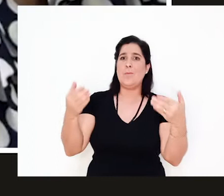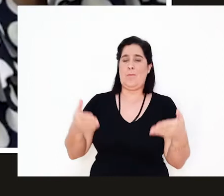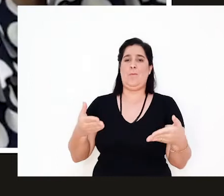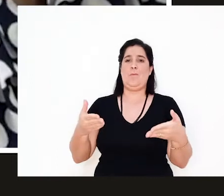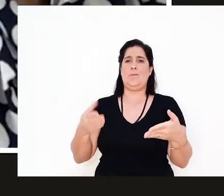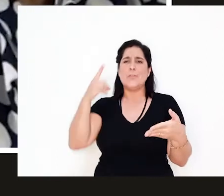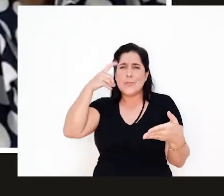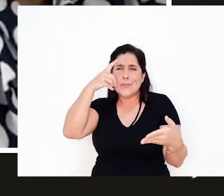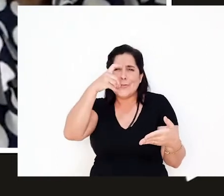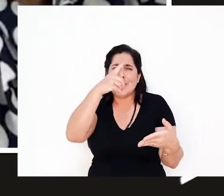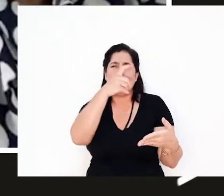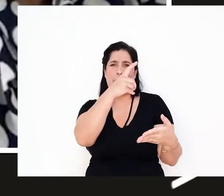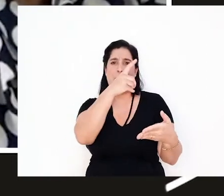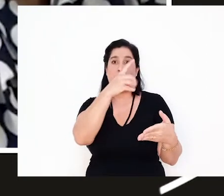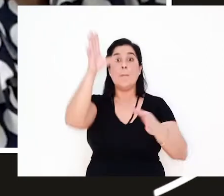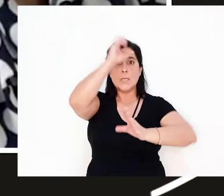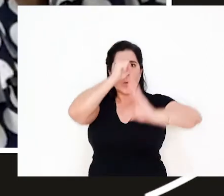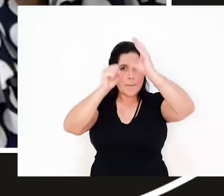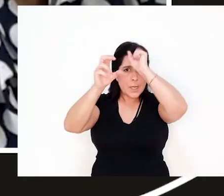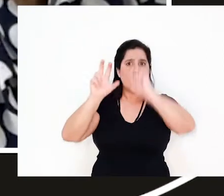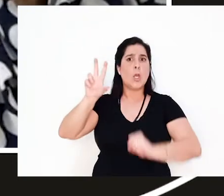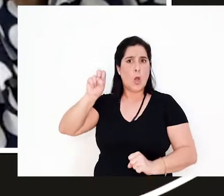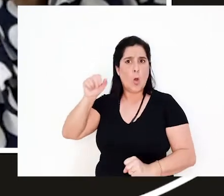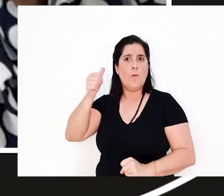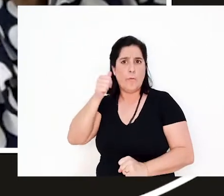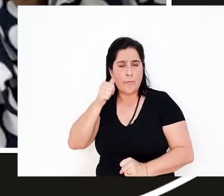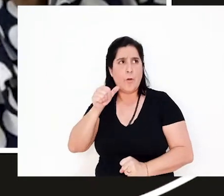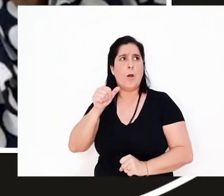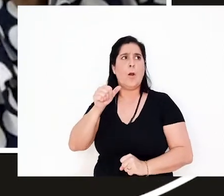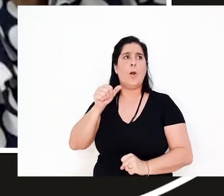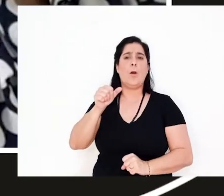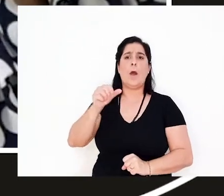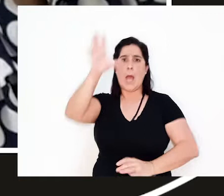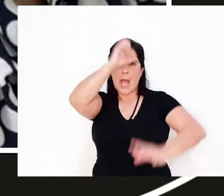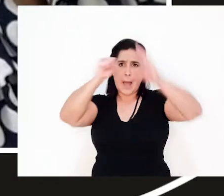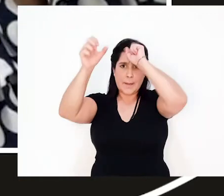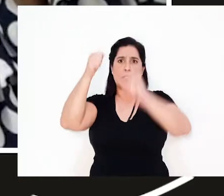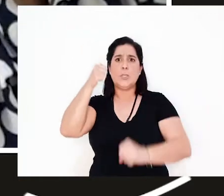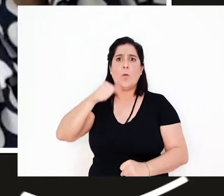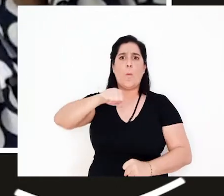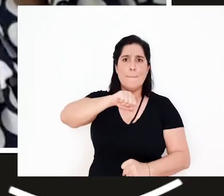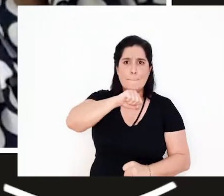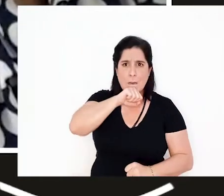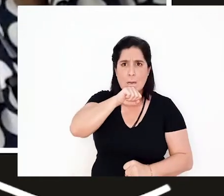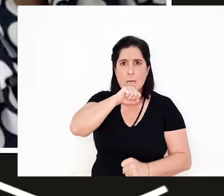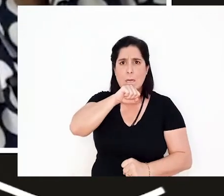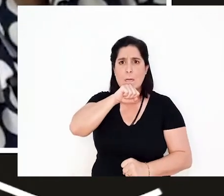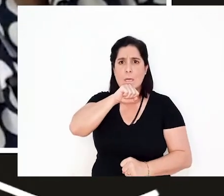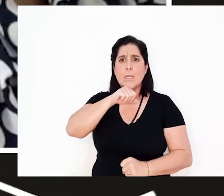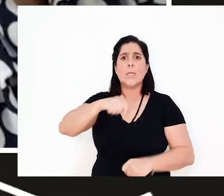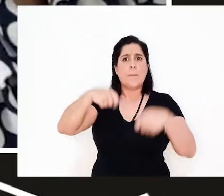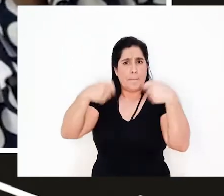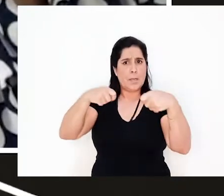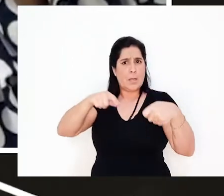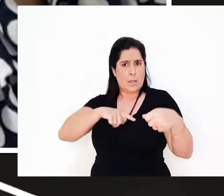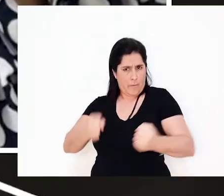né? E eu aprendi com as minhas avós, com a minha mãe, com a minha madrasta, a ser forte. Porque a gente olha para o